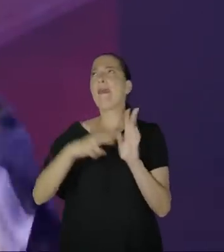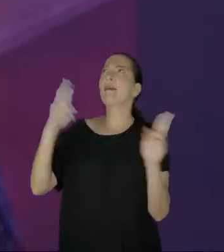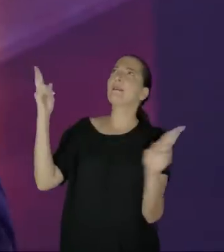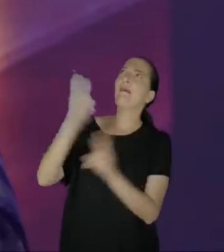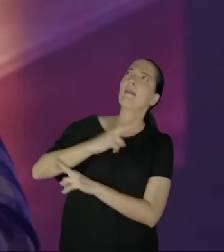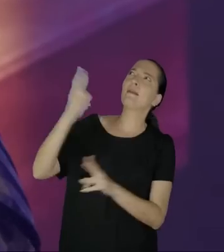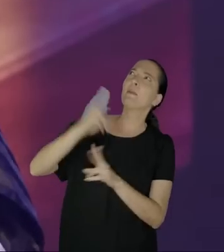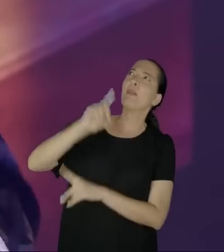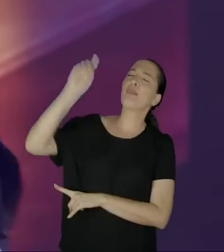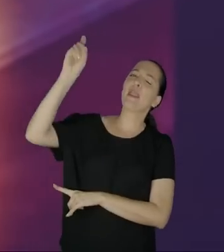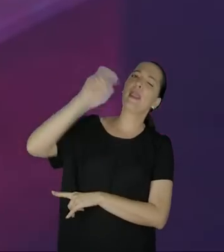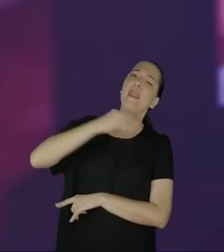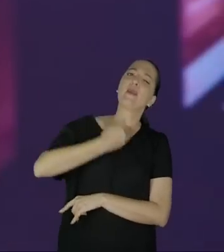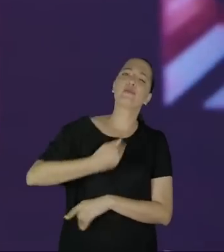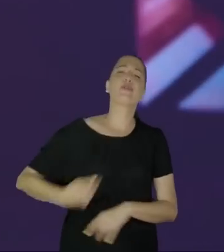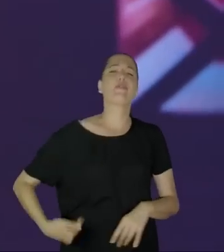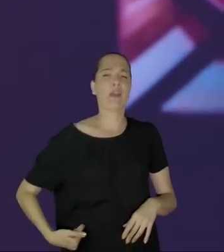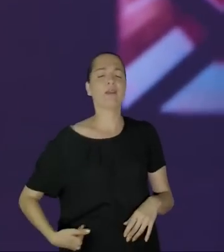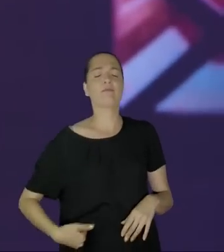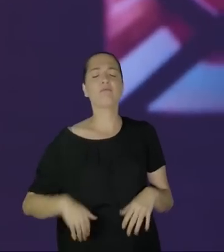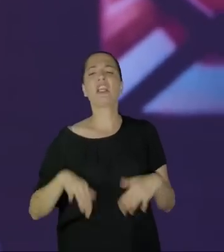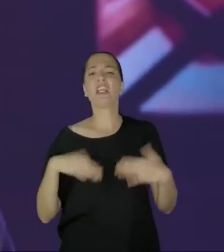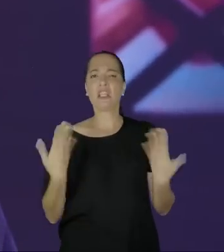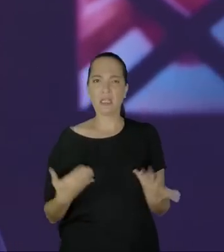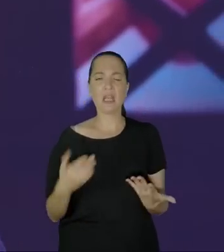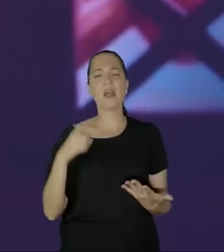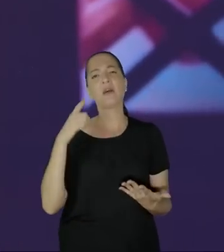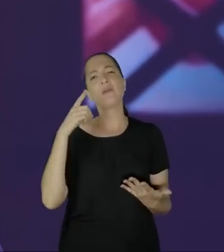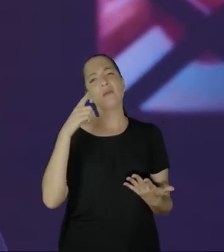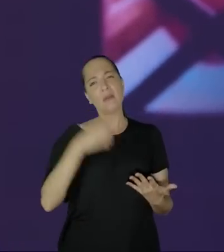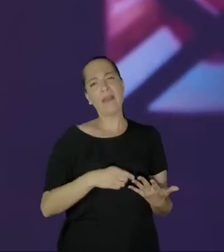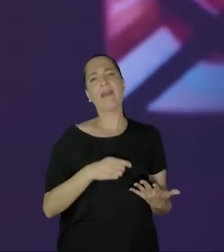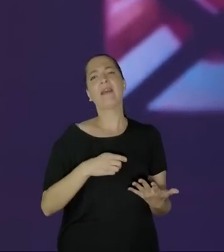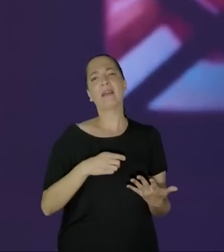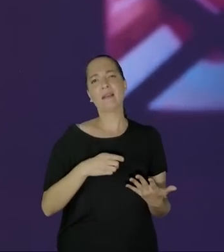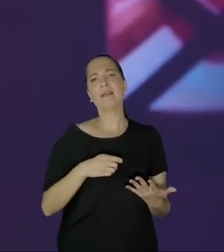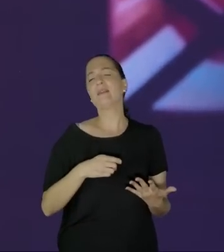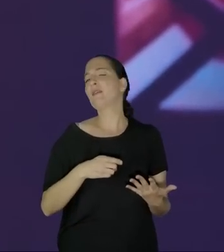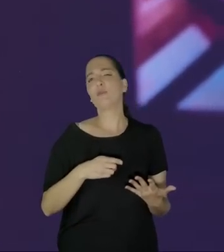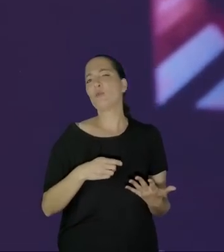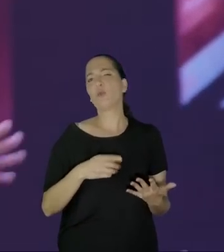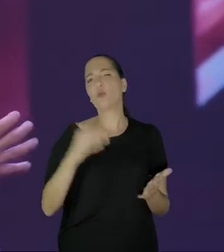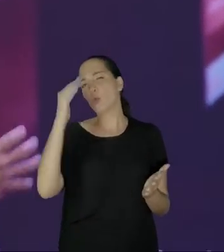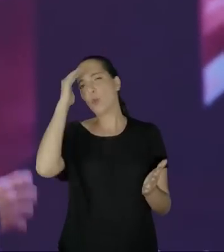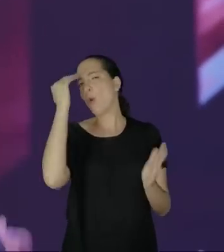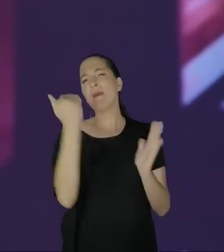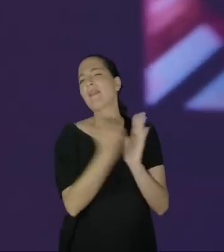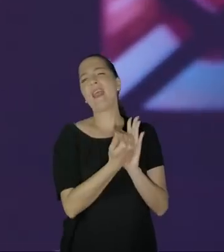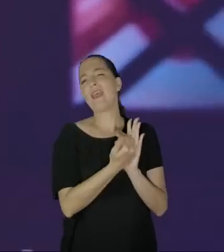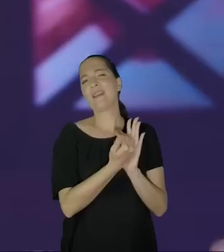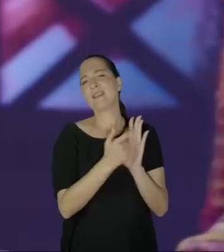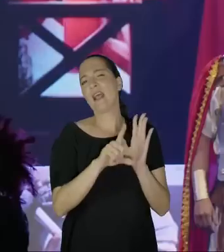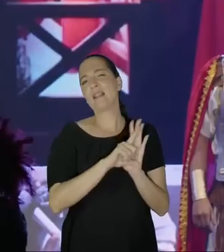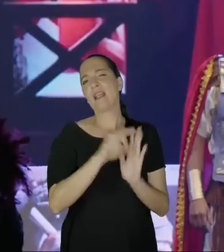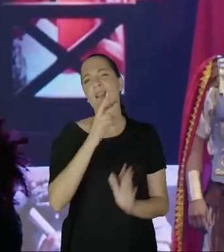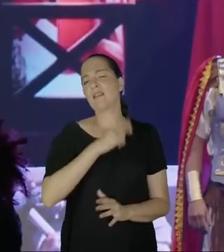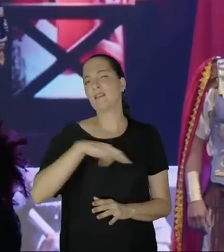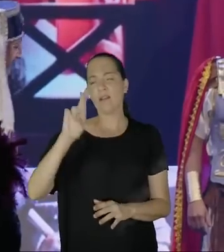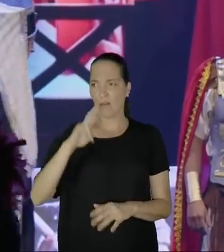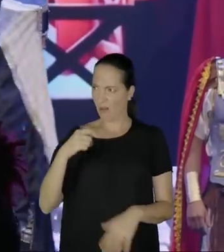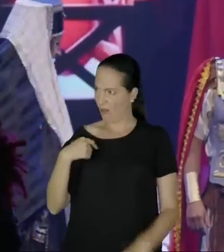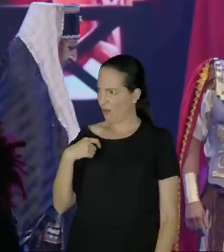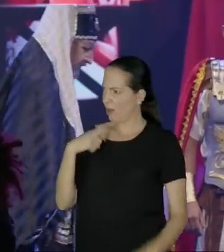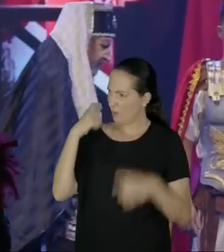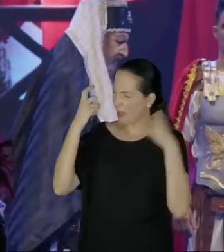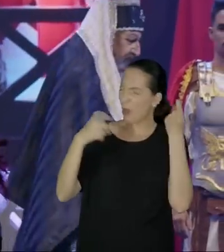Deus e o Estado. Portanto, ele perverte as leis de nossa religião. Não estou